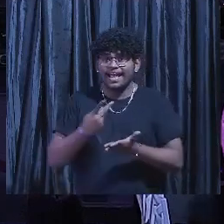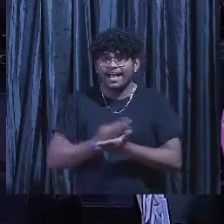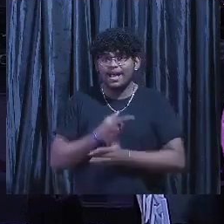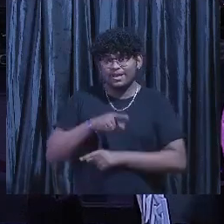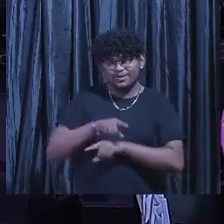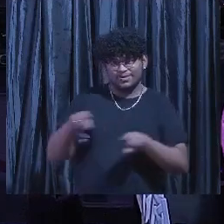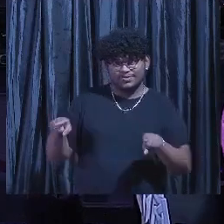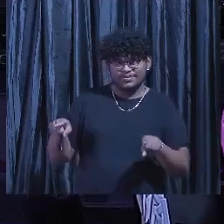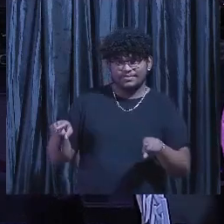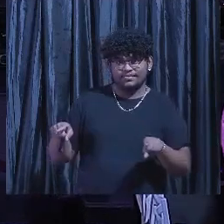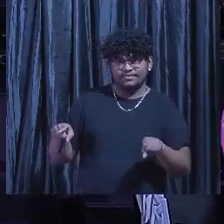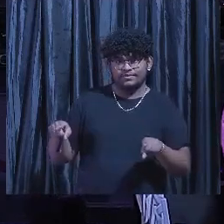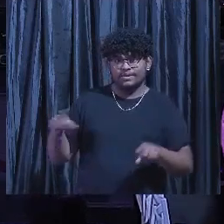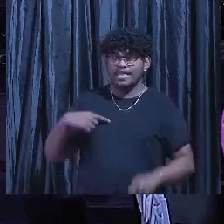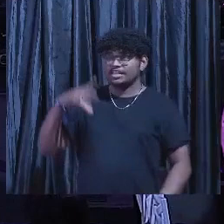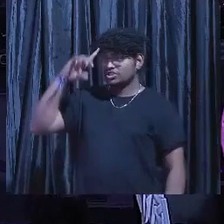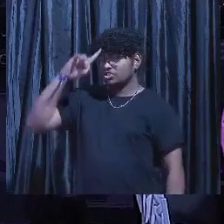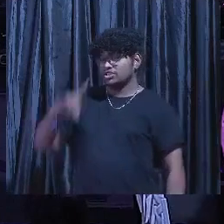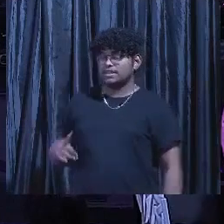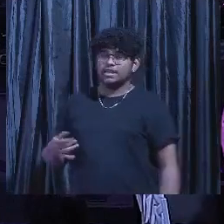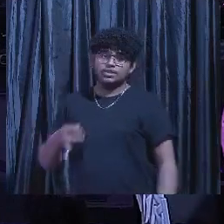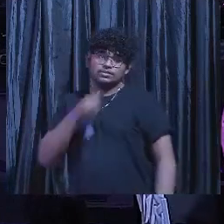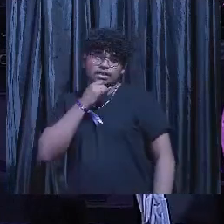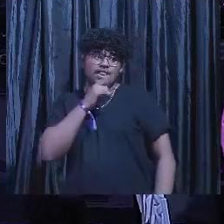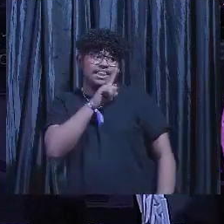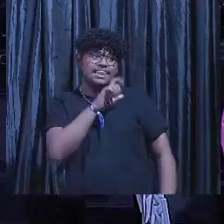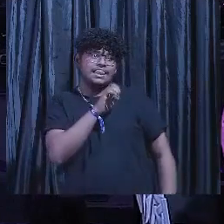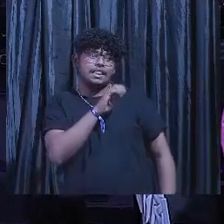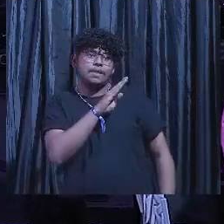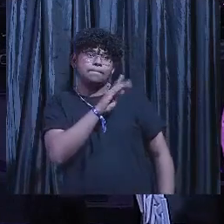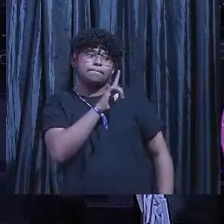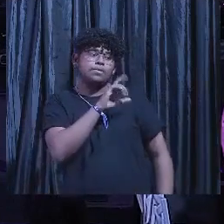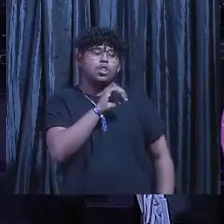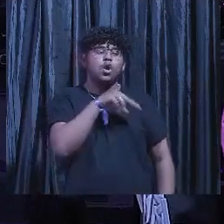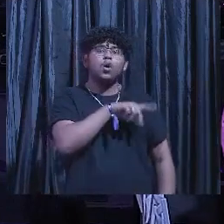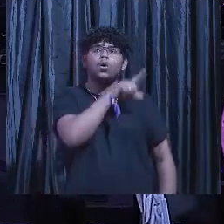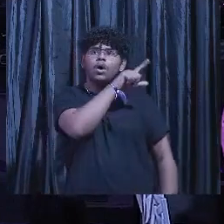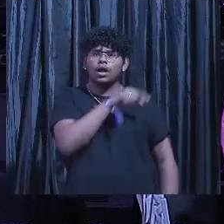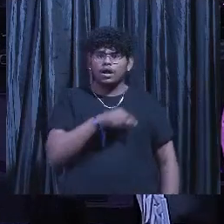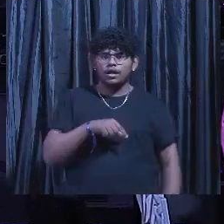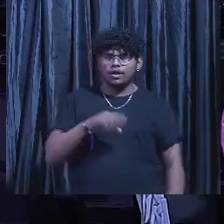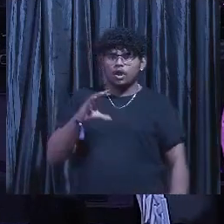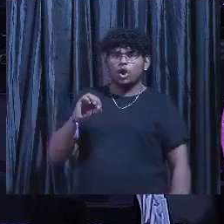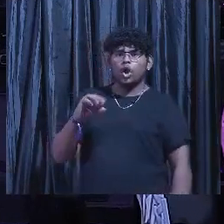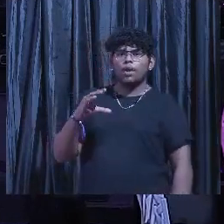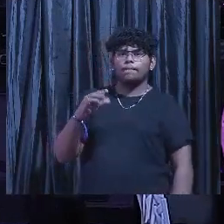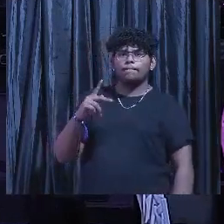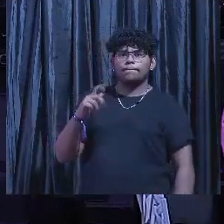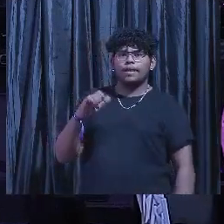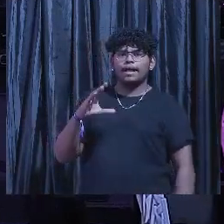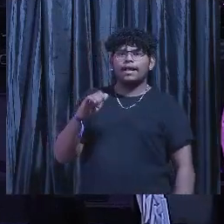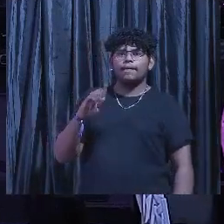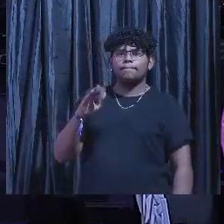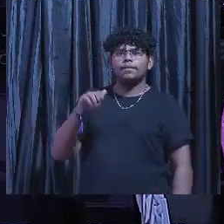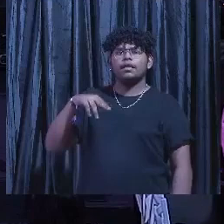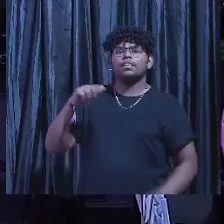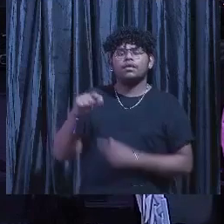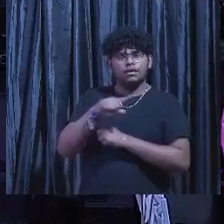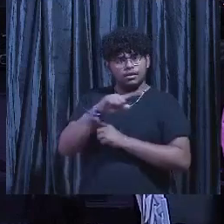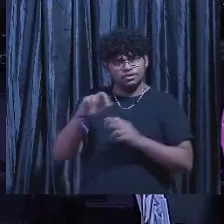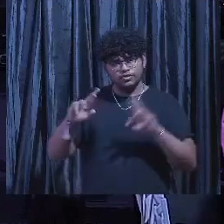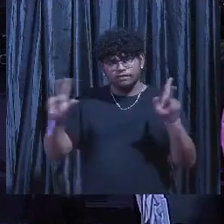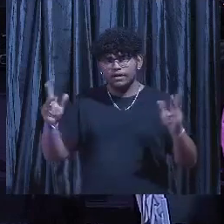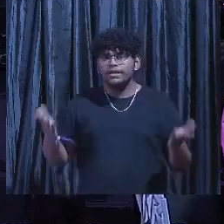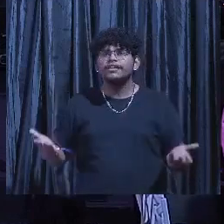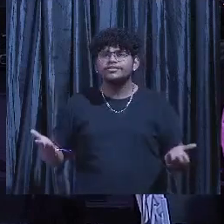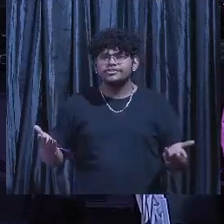direitos que quando a gente chega no Leblon, em Copacabana e Ipanema, não é assim. E depois, começar a convencer a galera